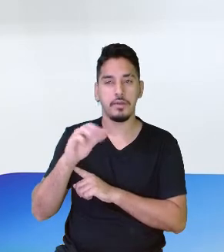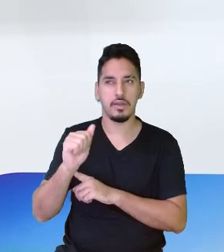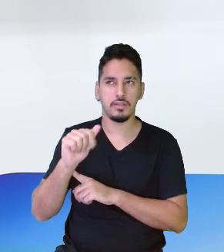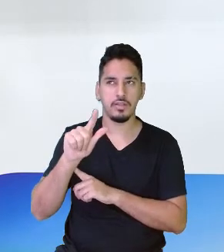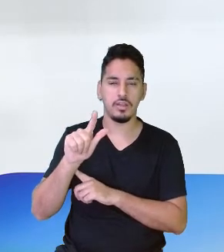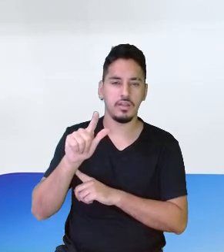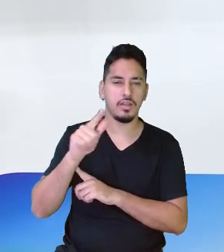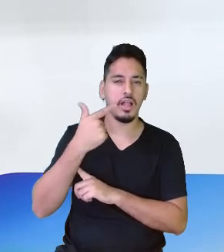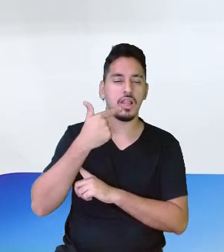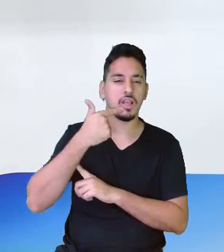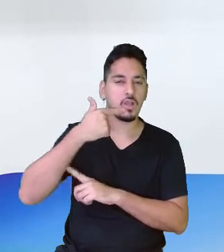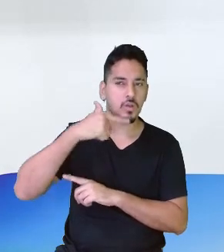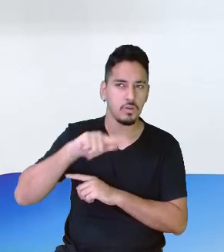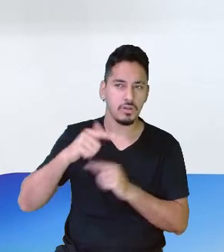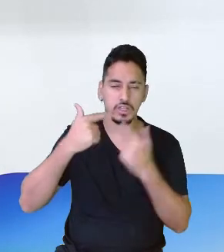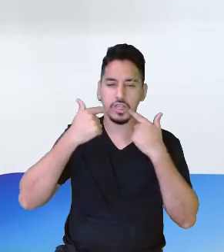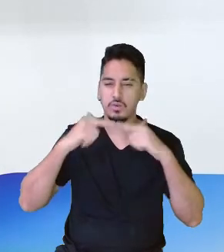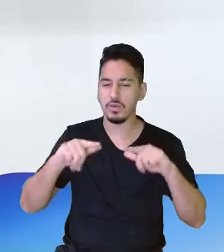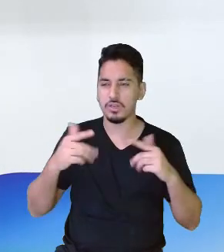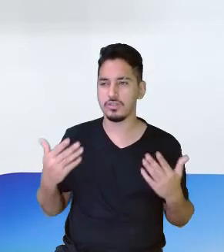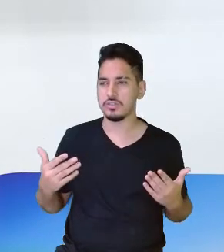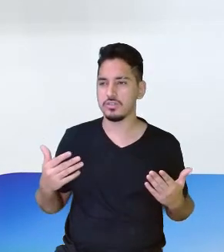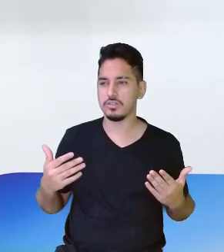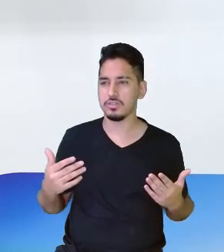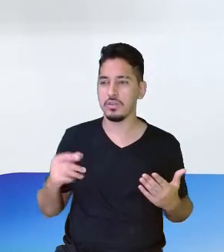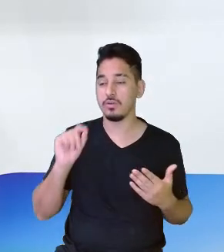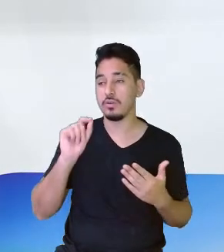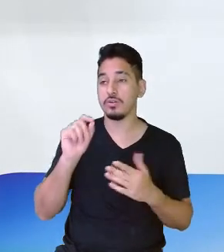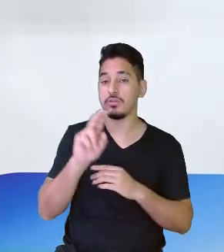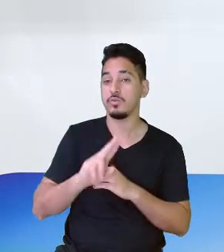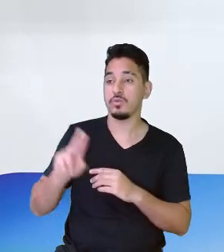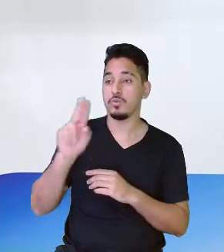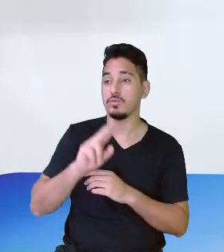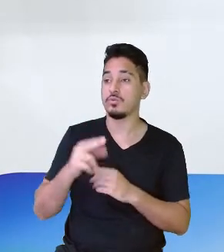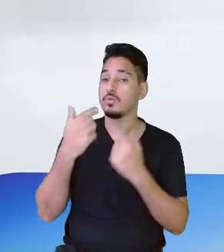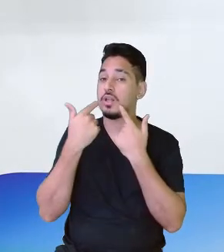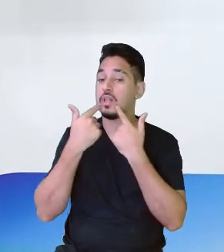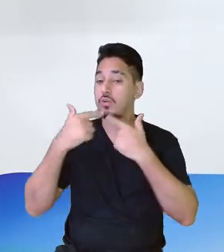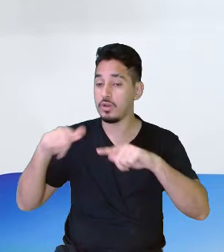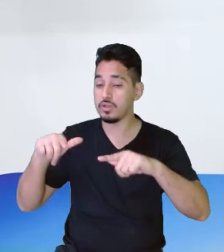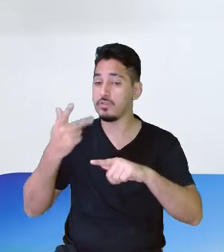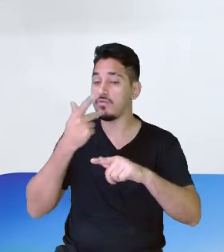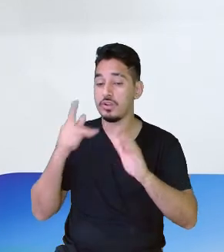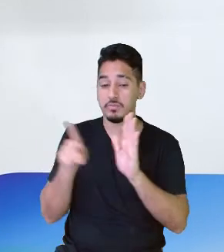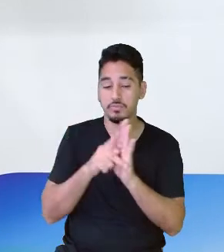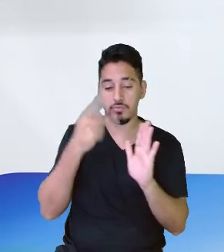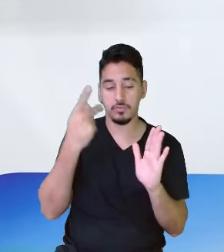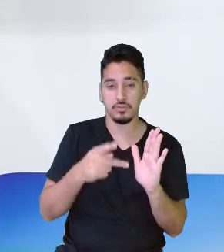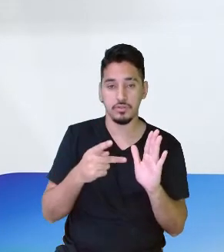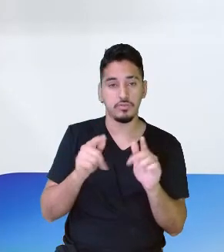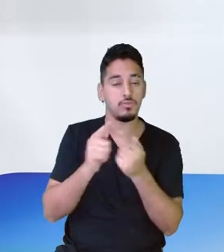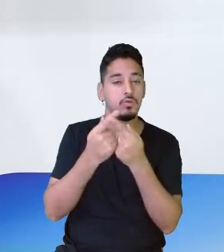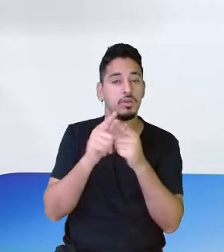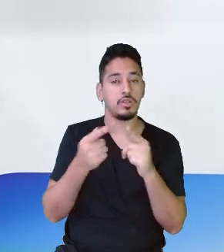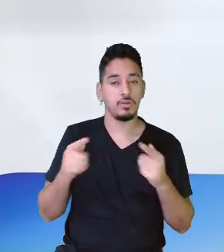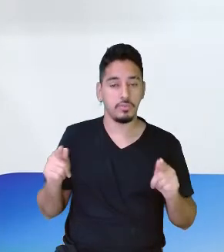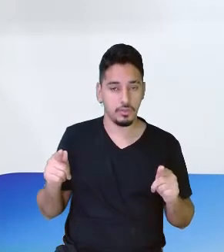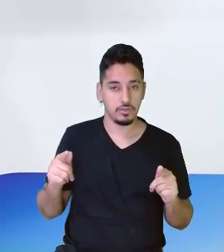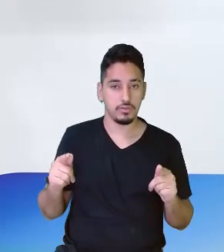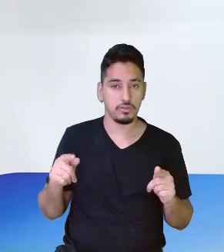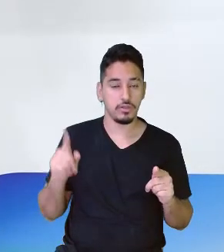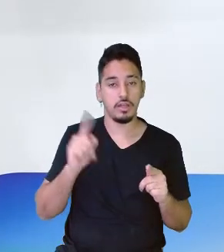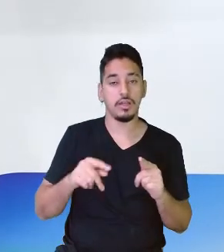o que é metalinguagem, Camille? Metalinguagem é quando a gente usa uma linguagem para falar dela mesma. Por exemplo, uma gramática, ela